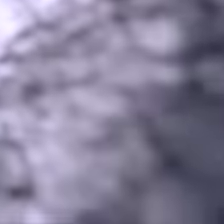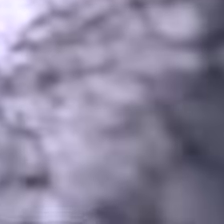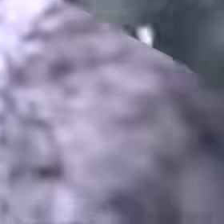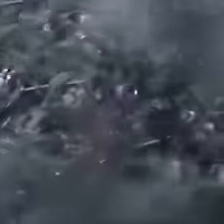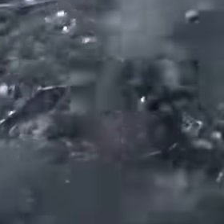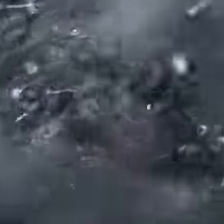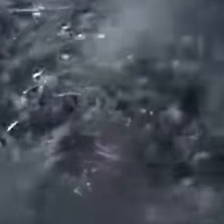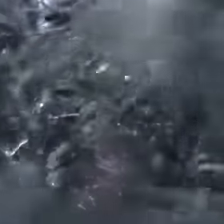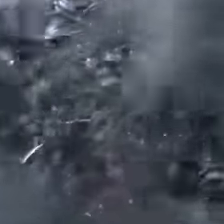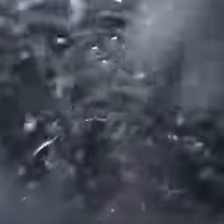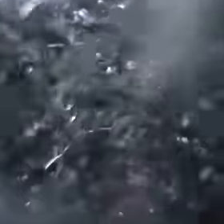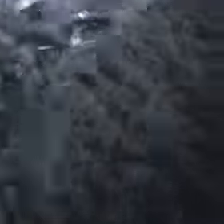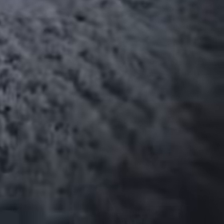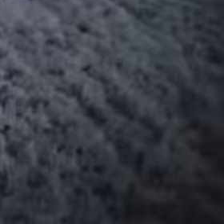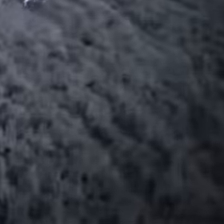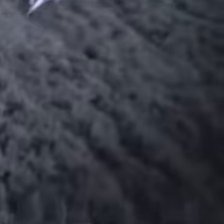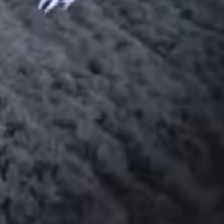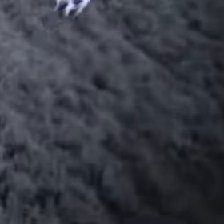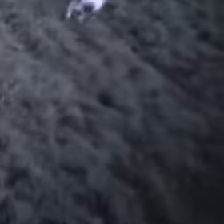Mariana